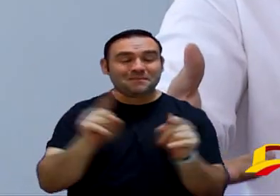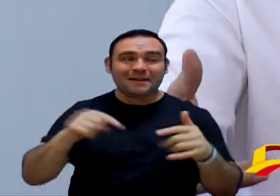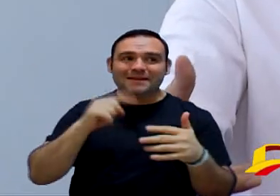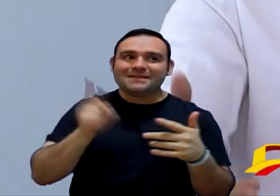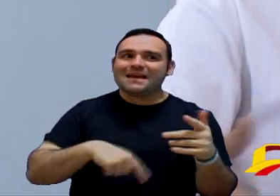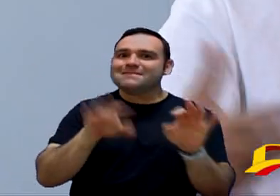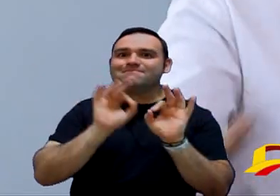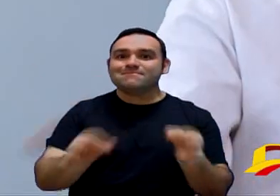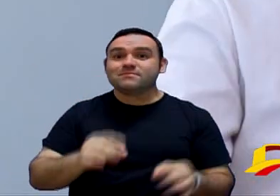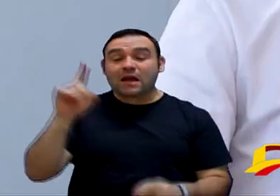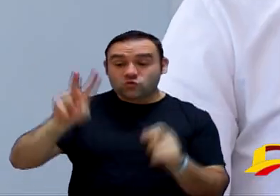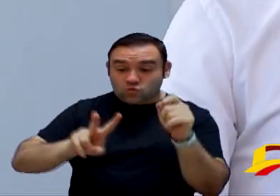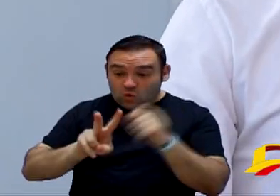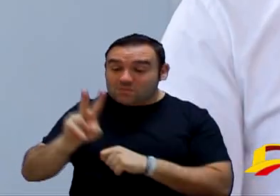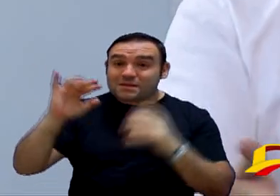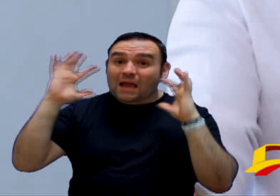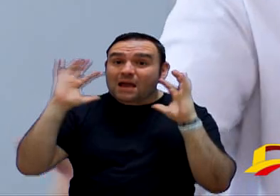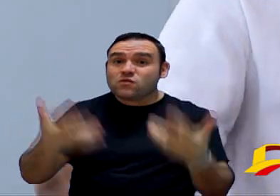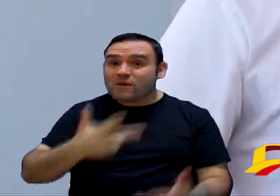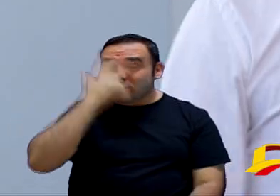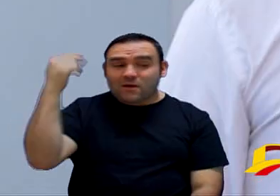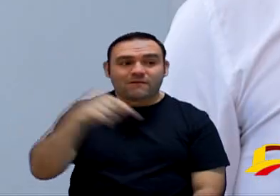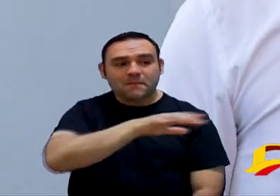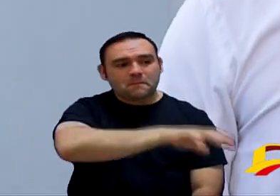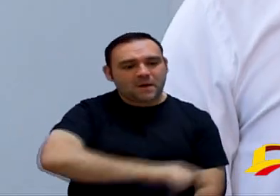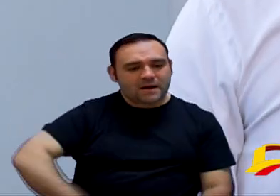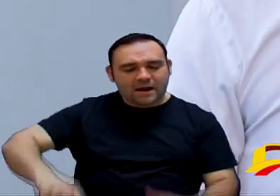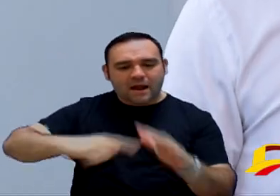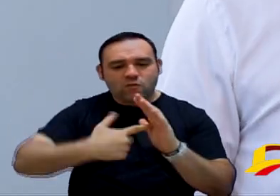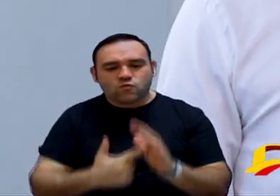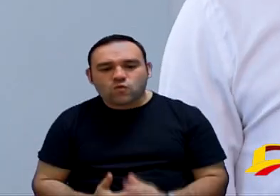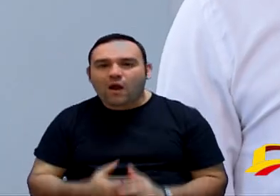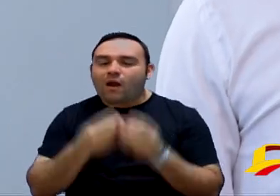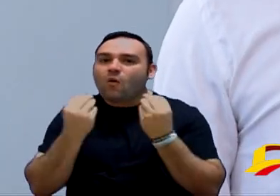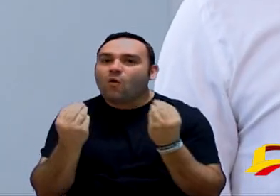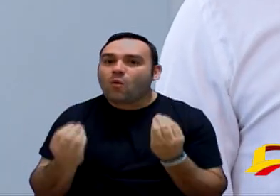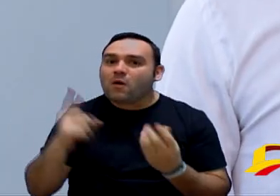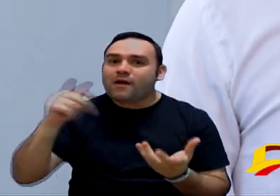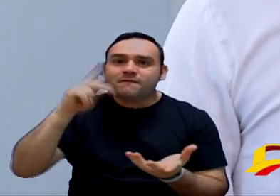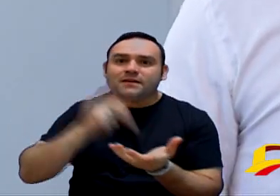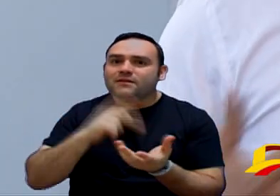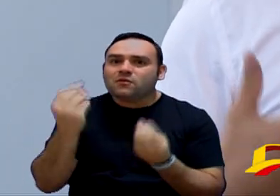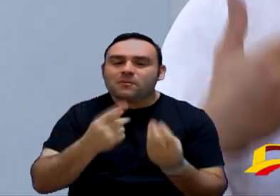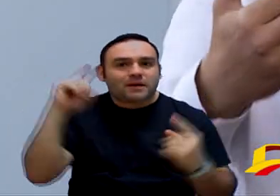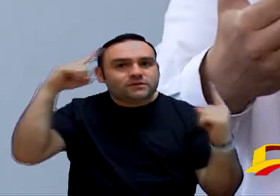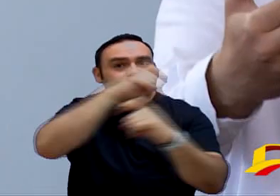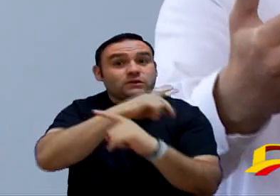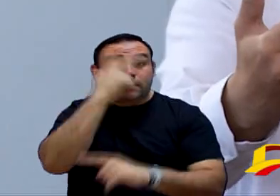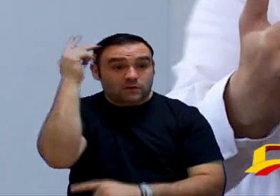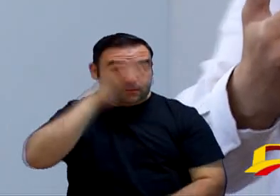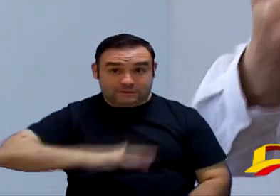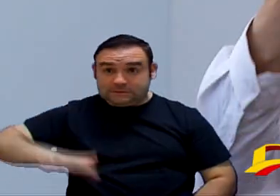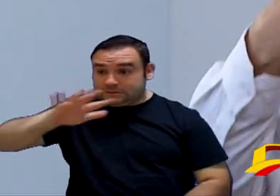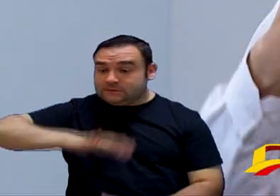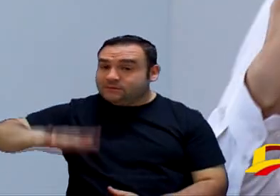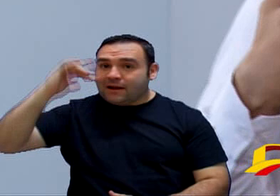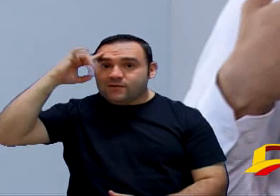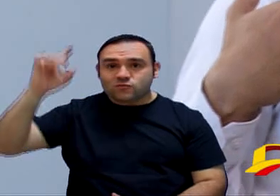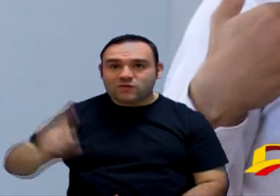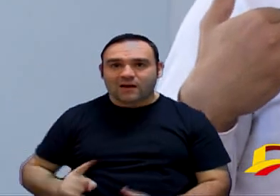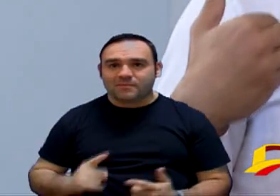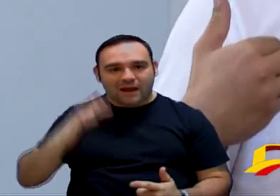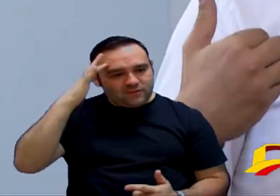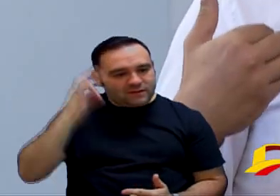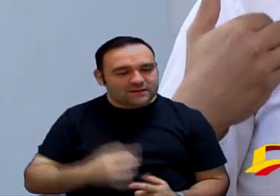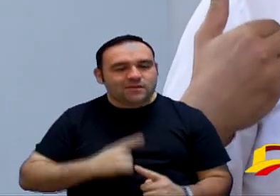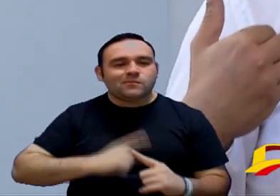pontuais leve dois meses para para ir alguém lá e pegar então é realmente é difícil agora a população ela não entende né